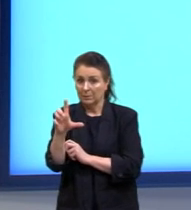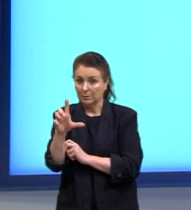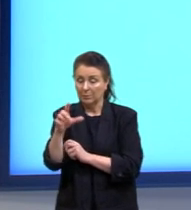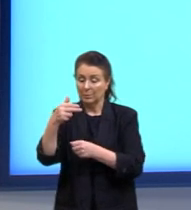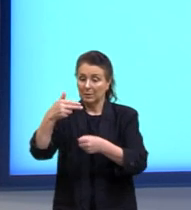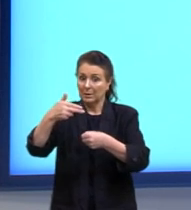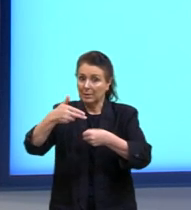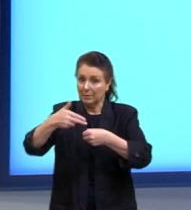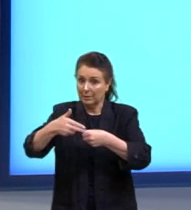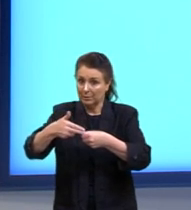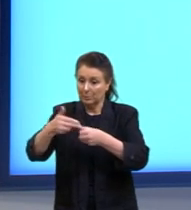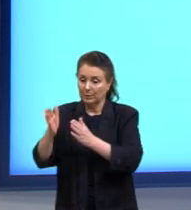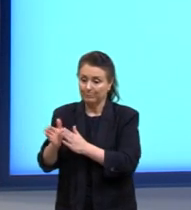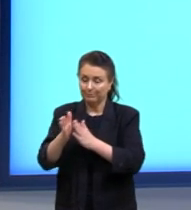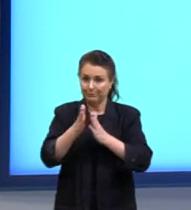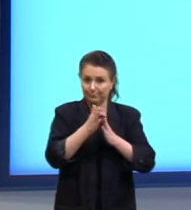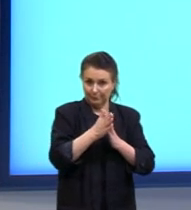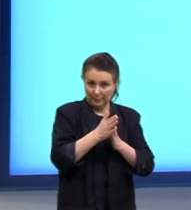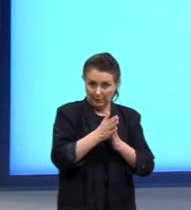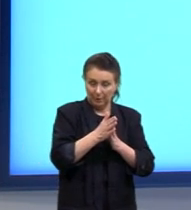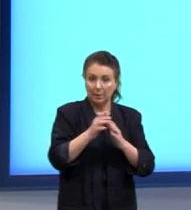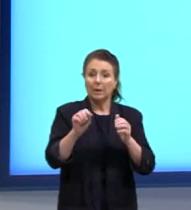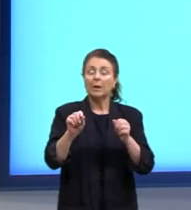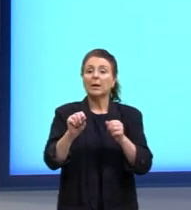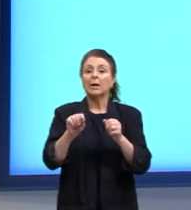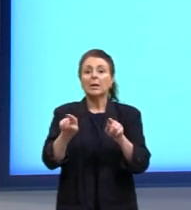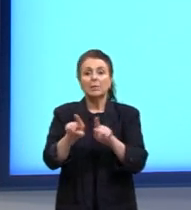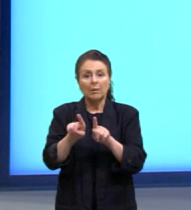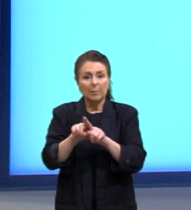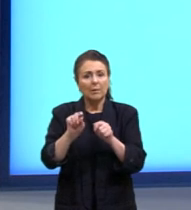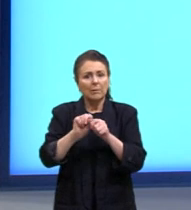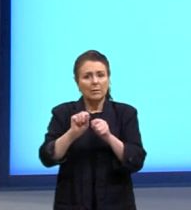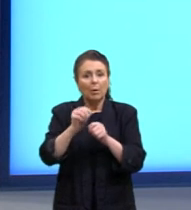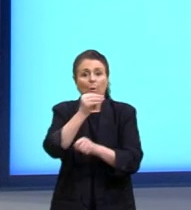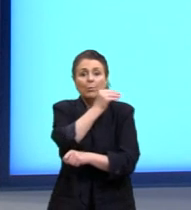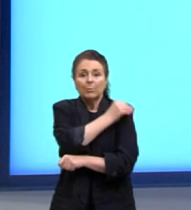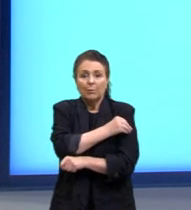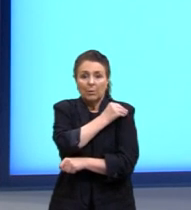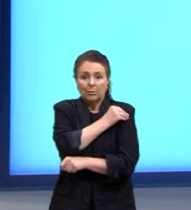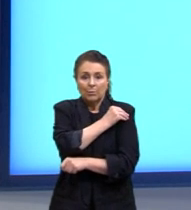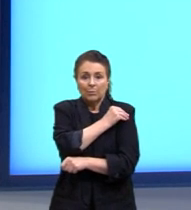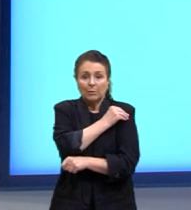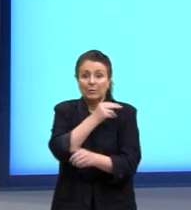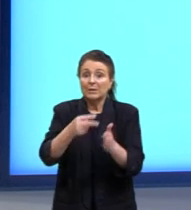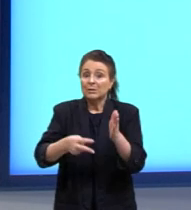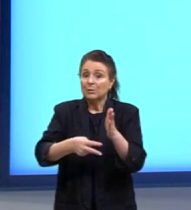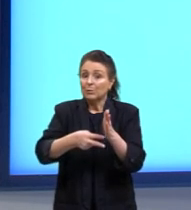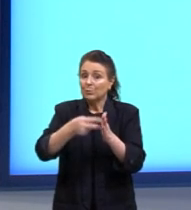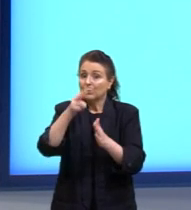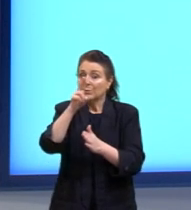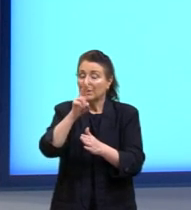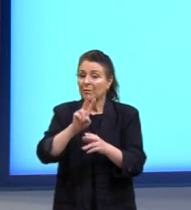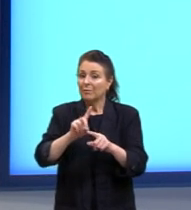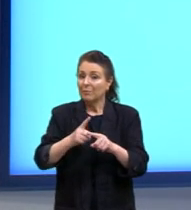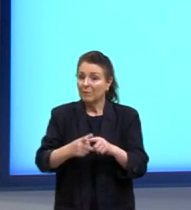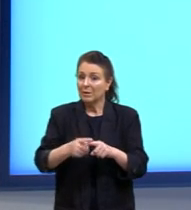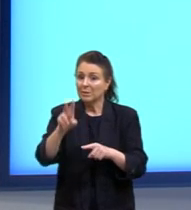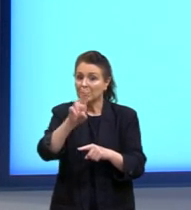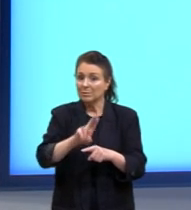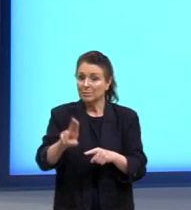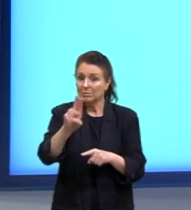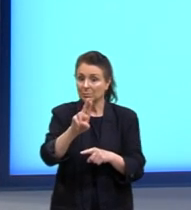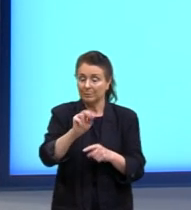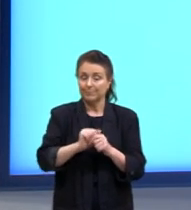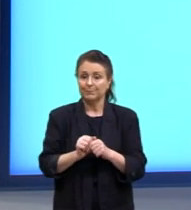gasolina o primeiro a gente faz para o álcool né que foi o segundo abastecimento no total era 1009